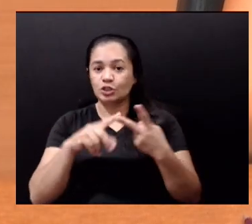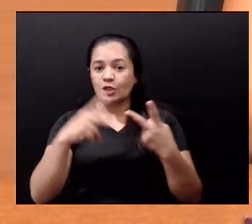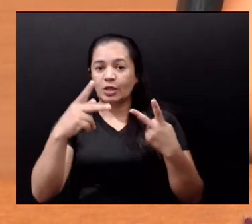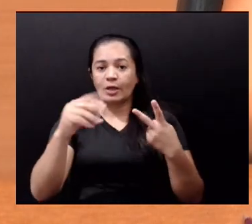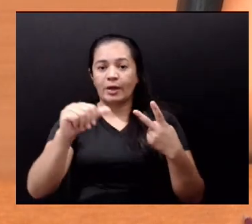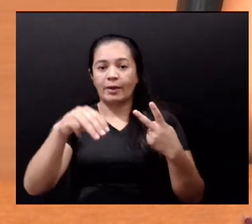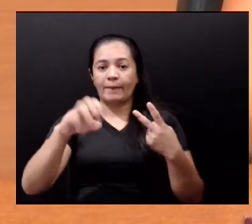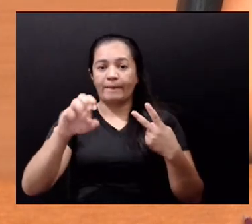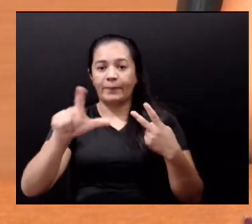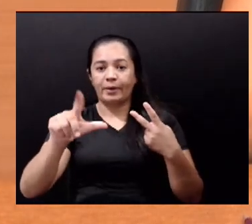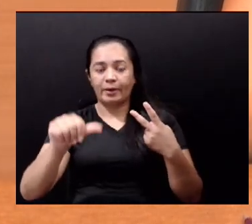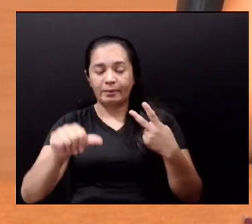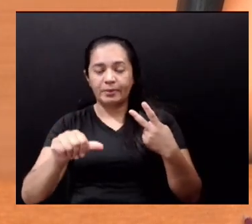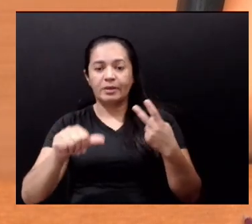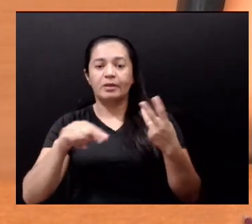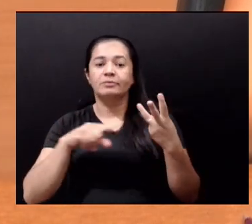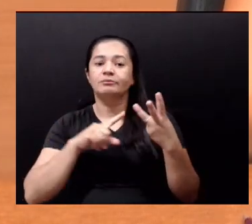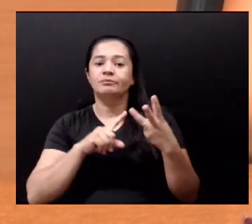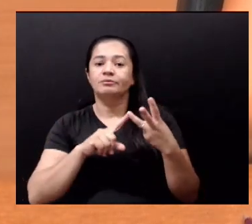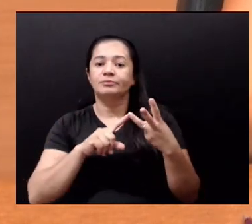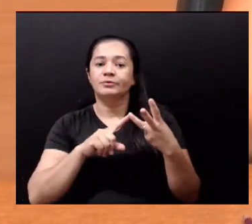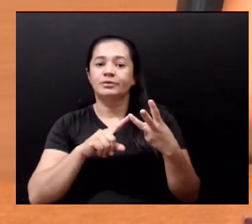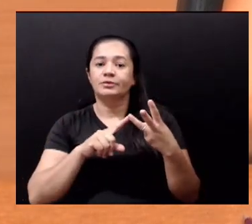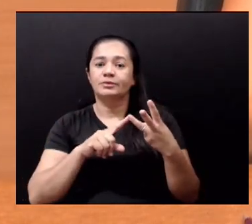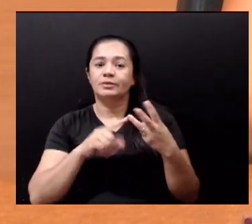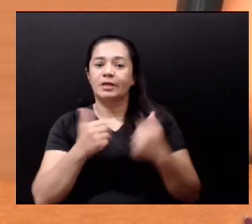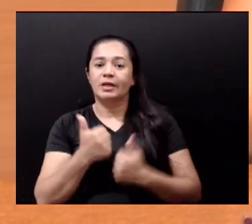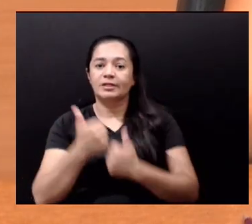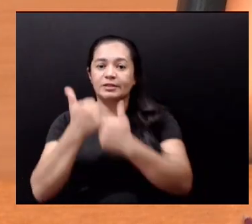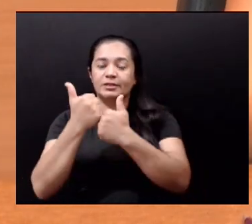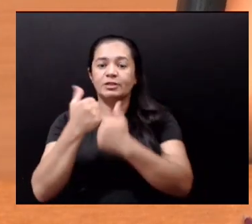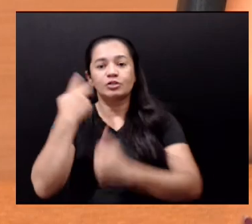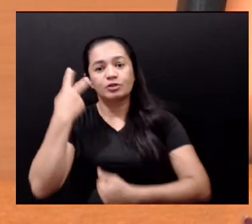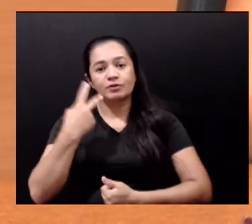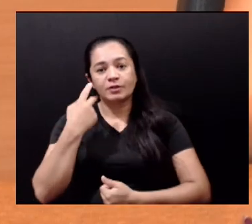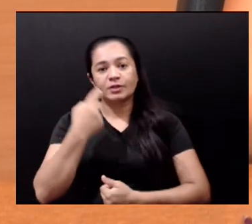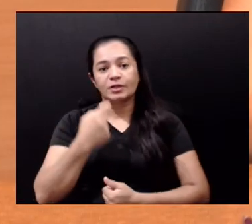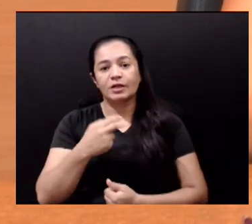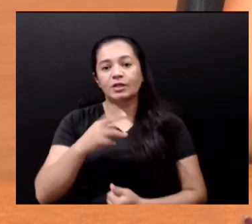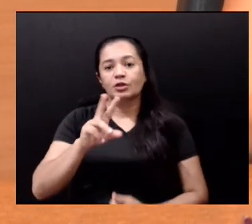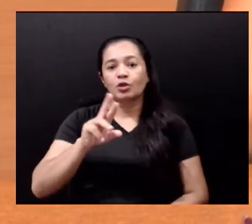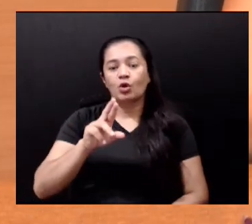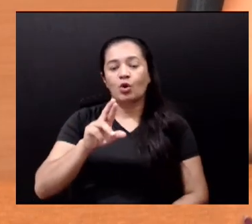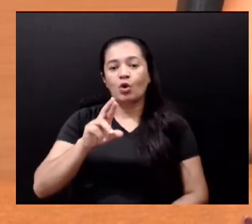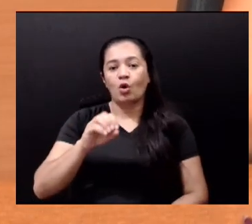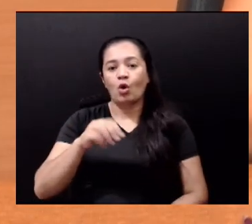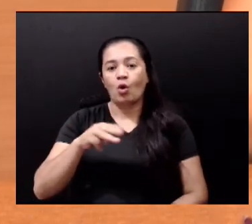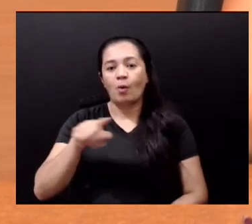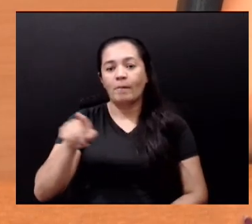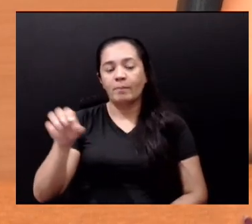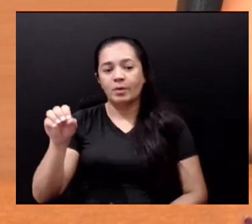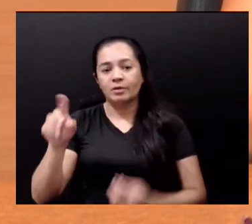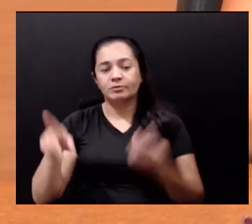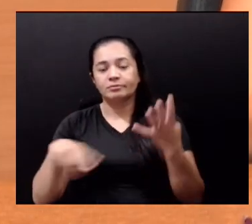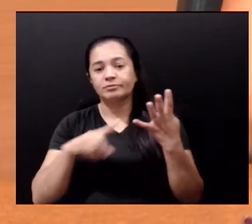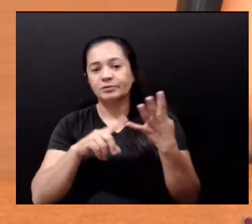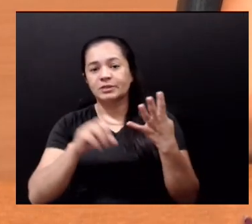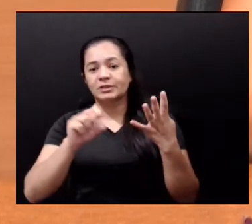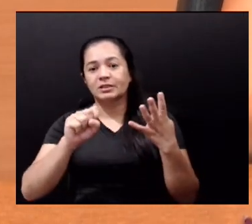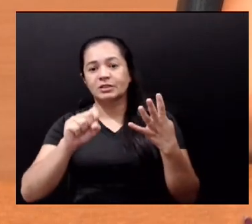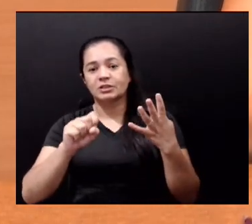de gabinete do vereador Wagner Romão, e a Estela Mello, que é do Fórum de Desenvolvimento e Defesa dos Direitos Humanos de Campinas